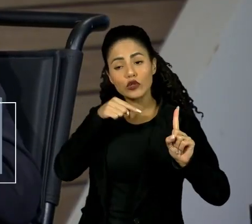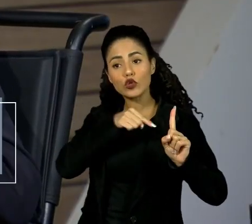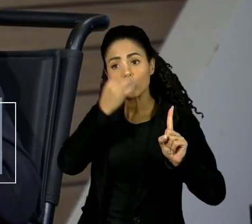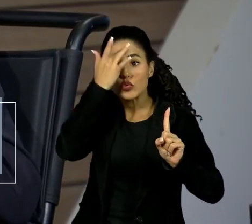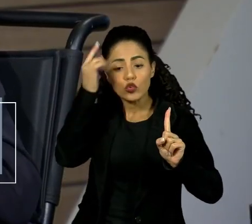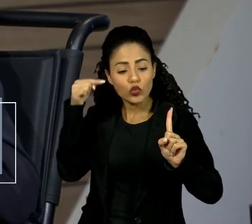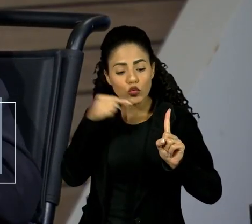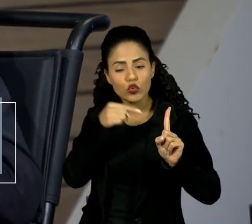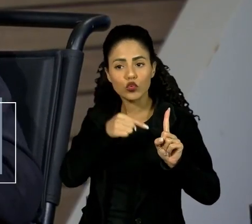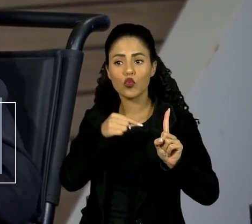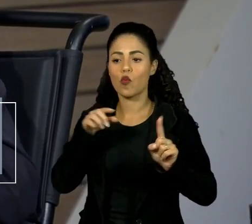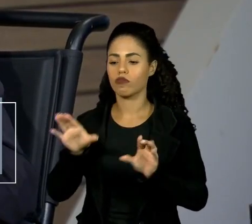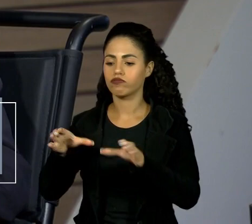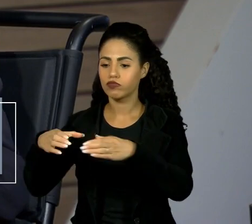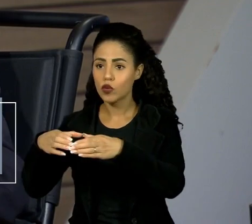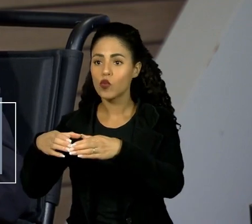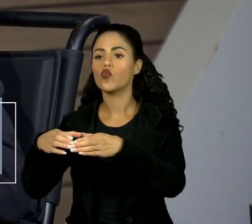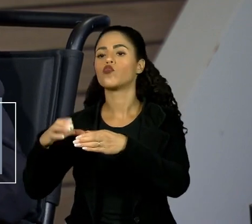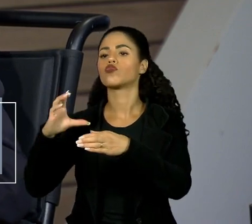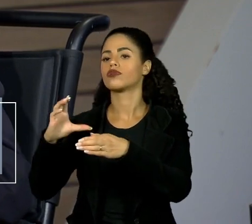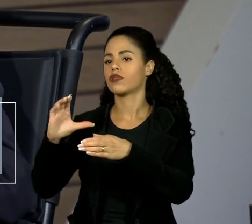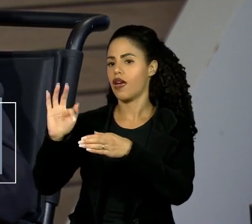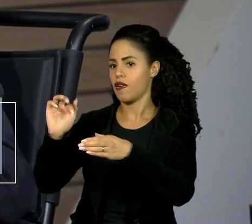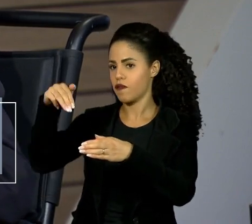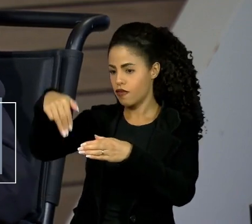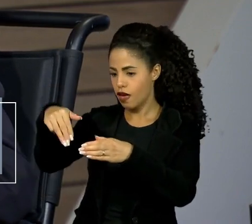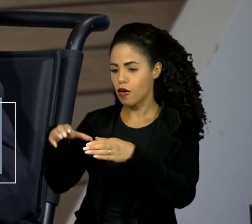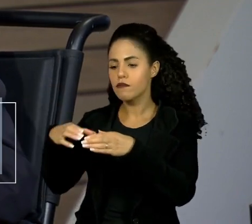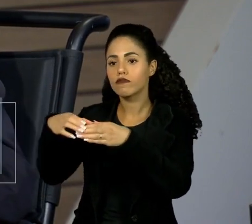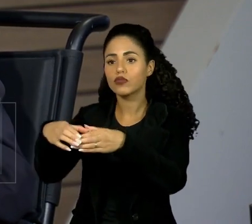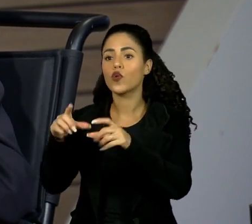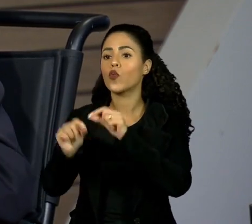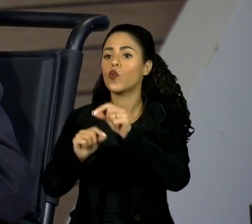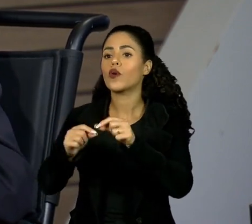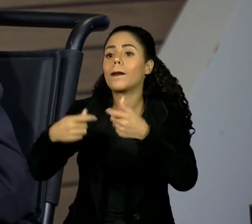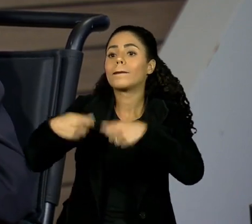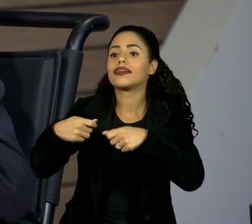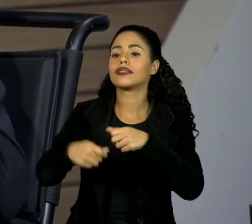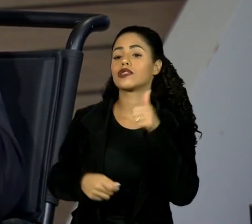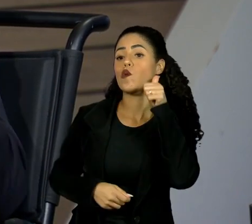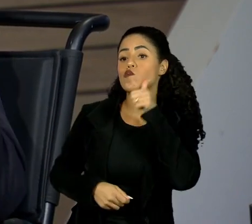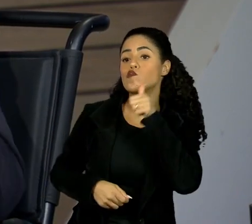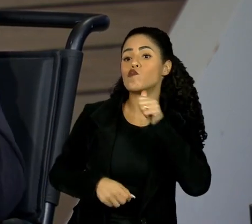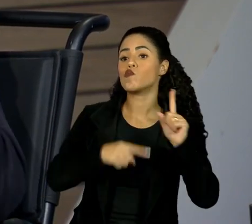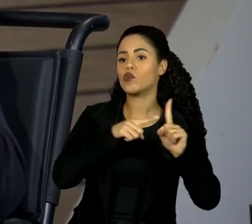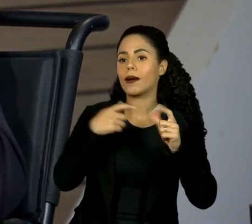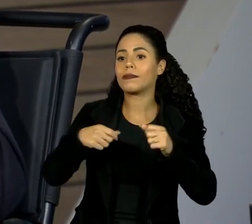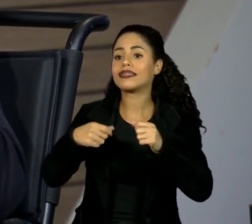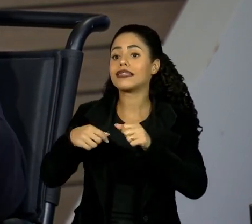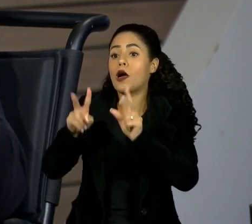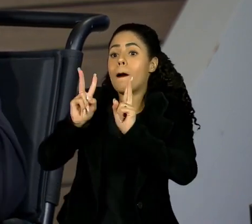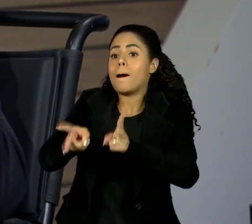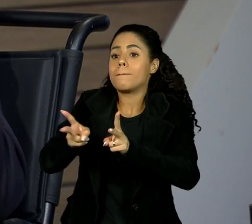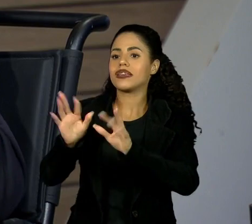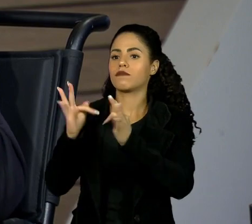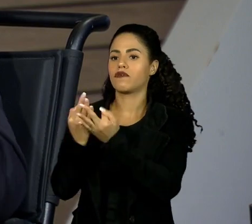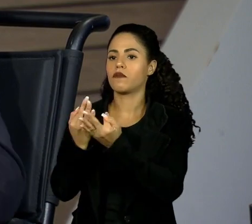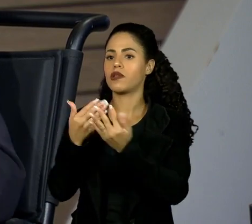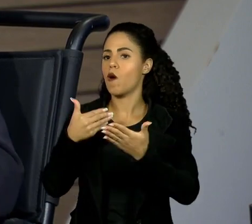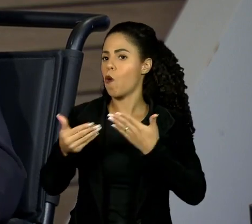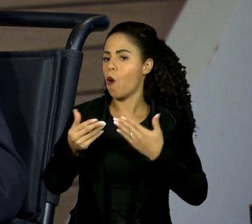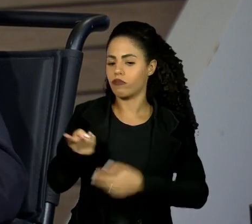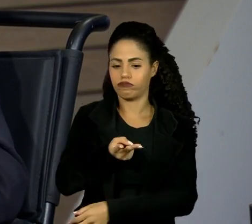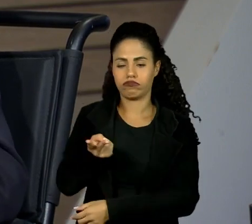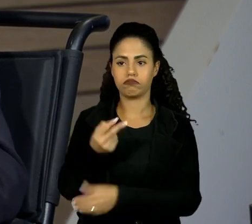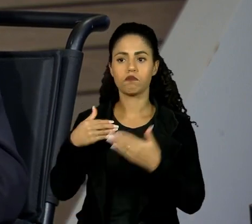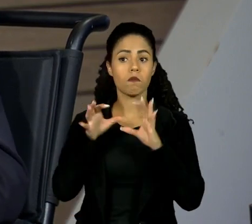o CFM, né, a resolução do Conselho Federal de Medicina, prevê que seja uma mulher parente de um dos dois, pode ser de qualquer um dos dois,